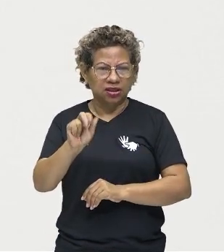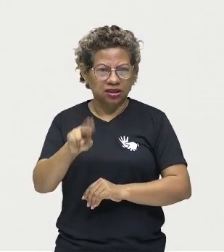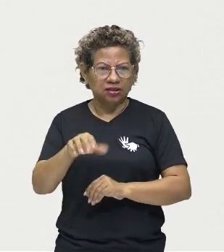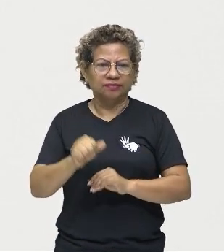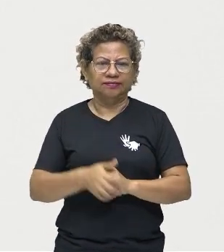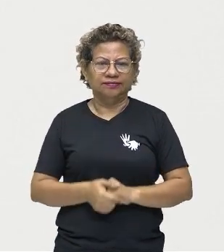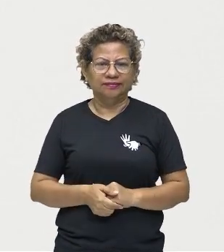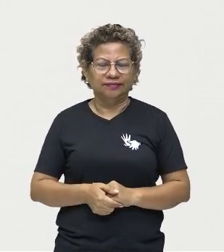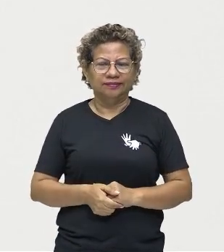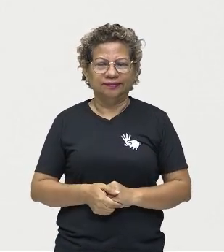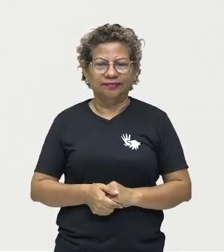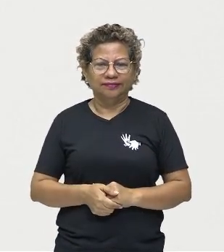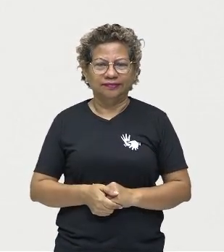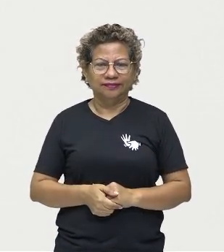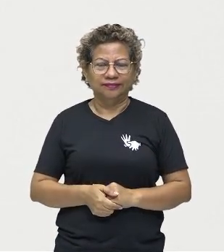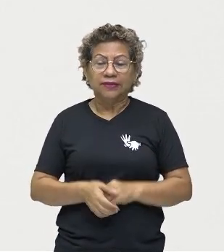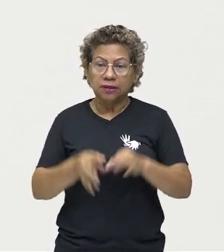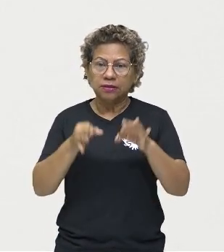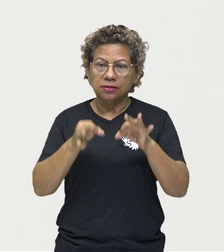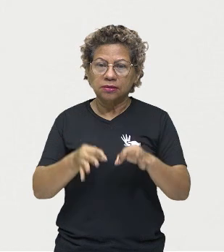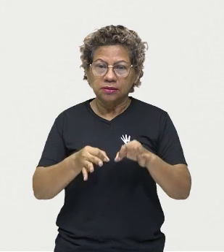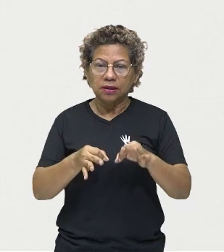É aqui, né?